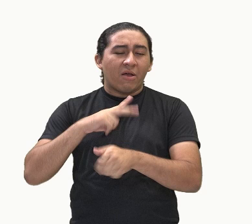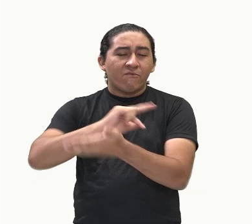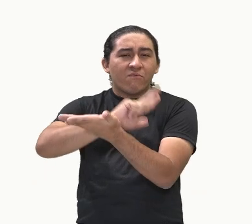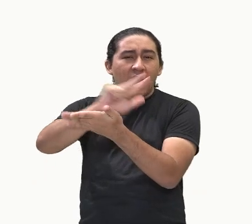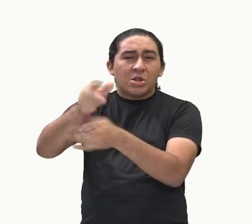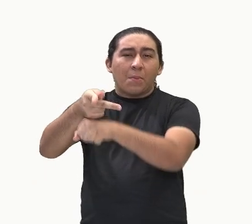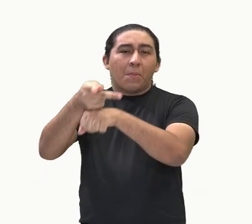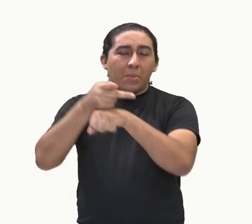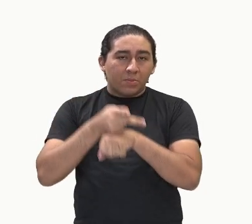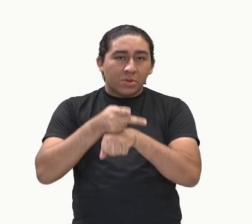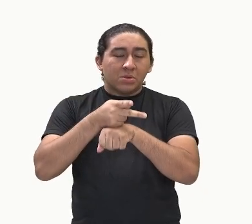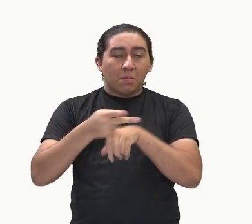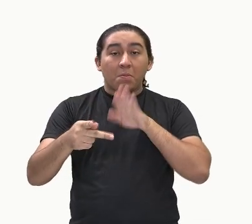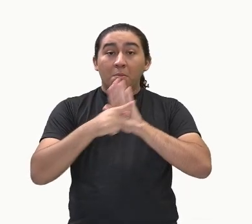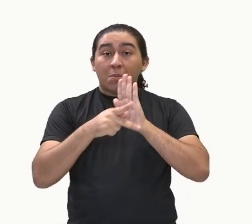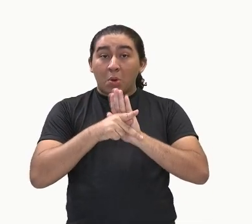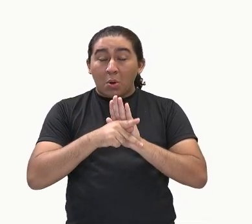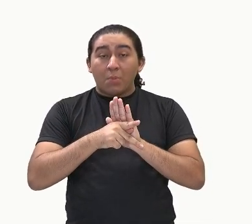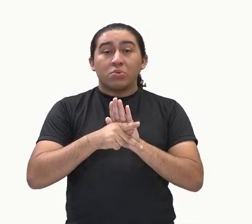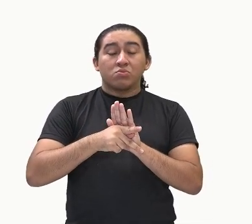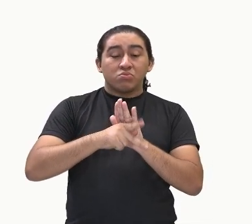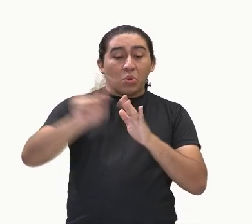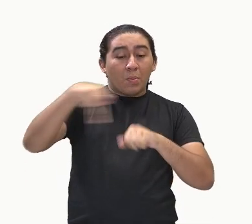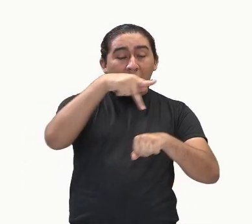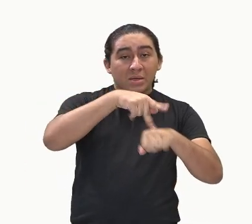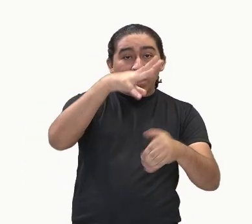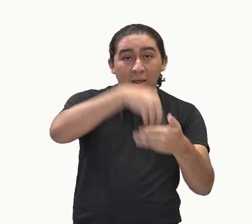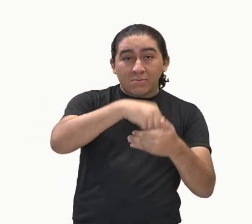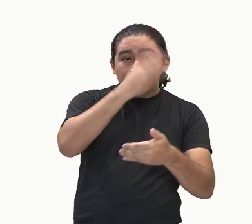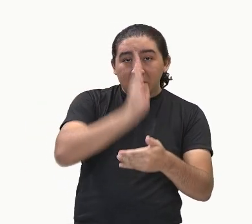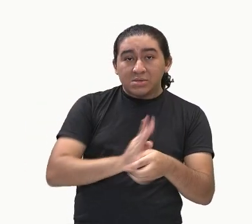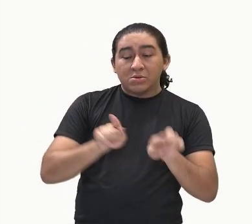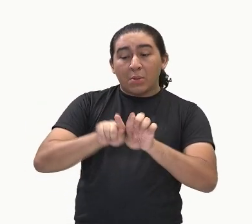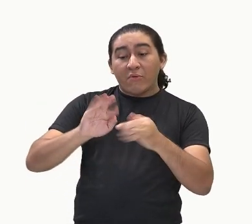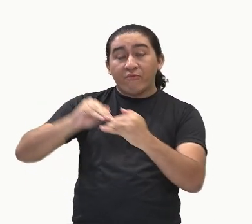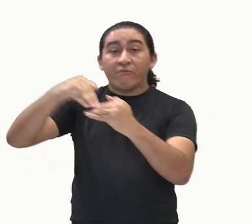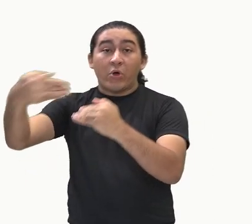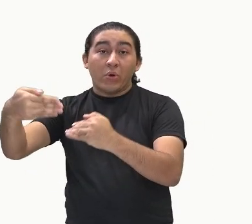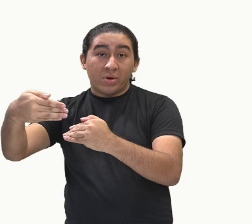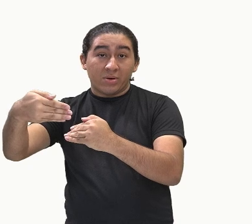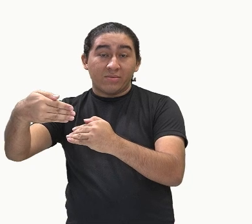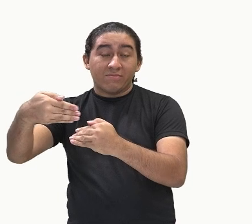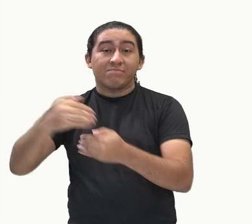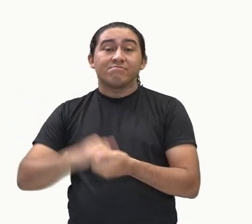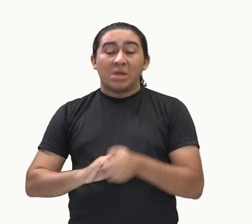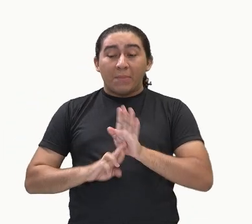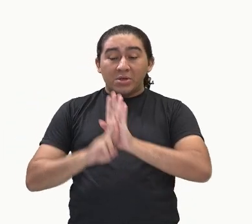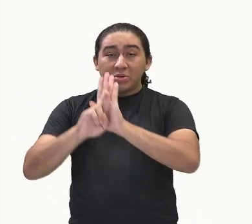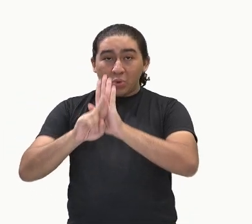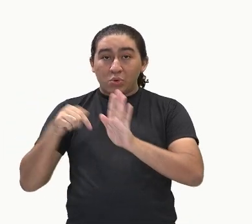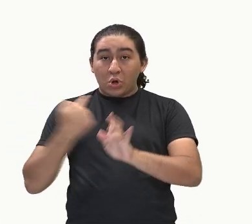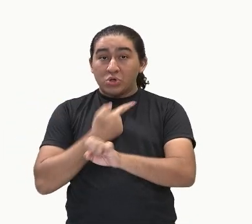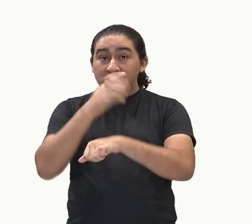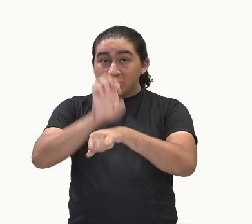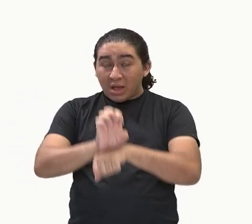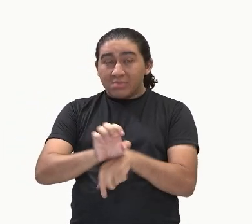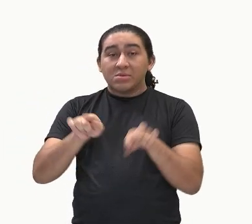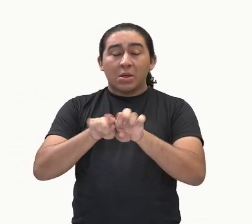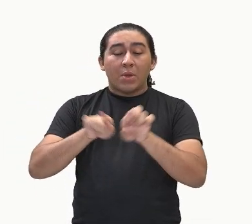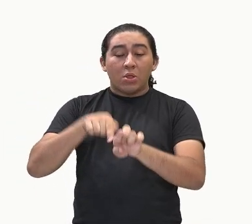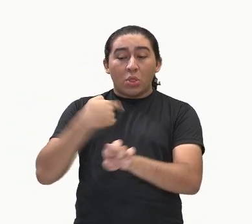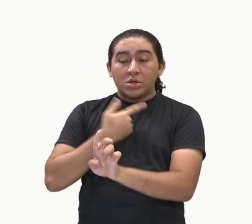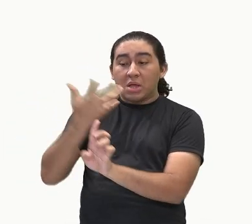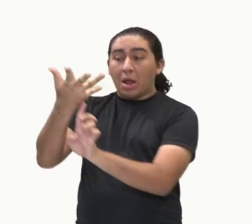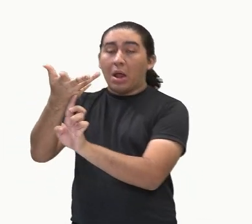internacional. Olha só o peso disso, né? A gente consegue perceber que a nossa arte local, os nossos